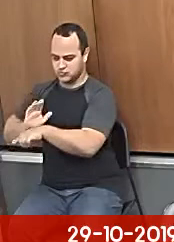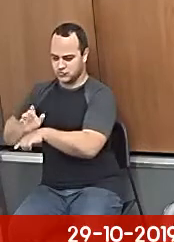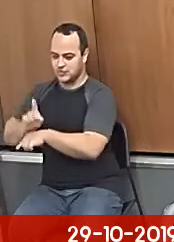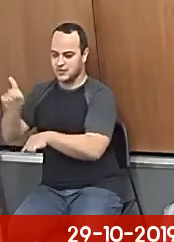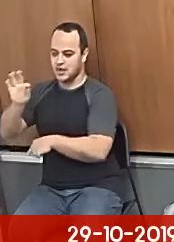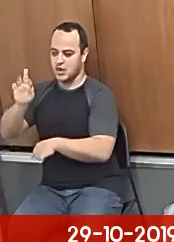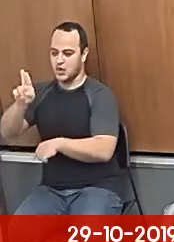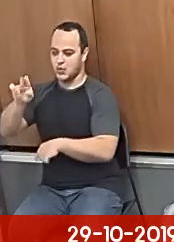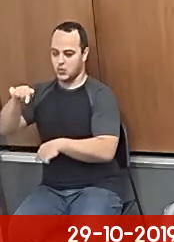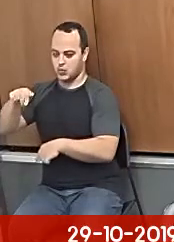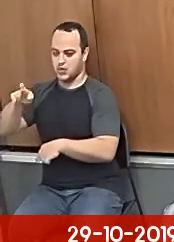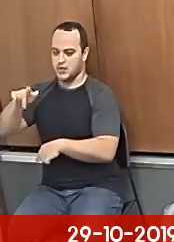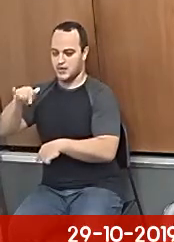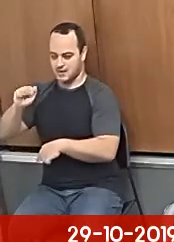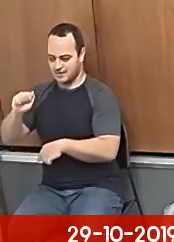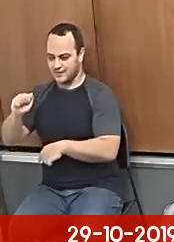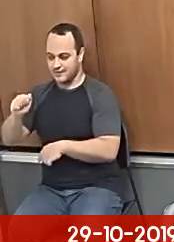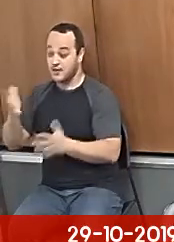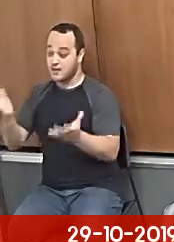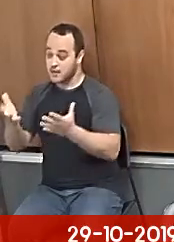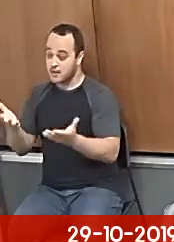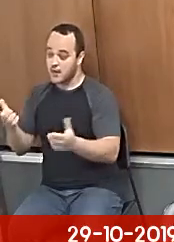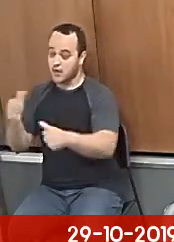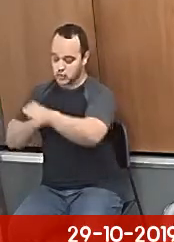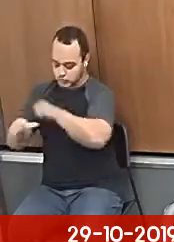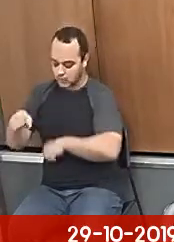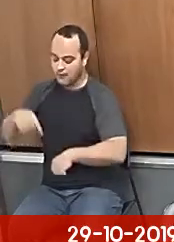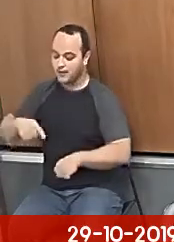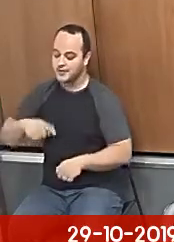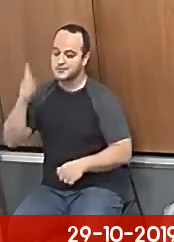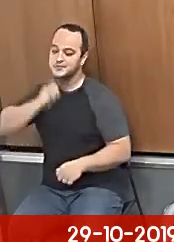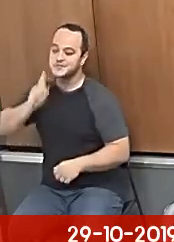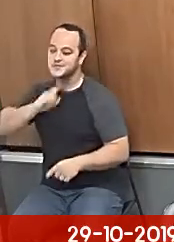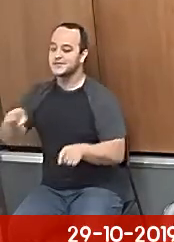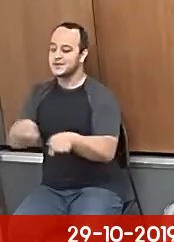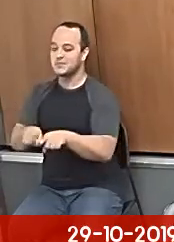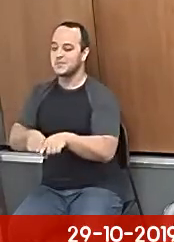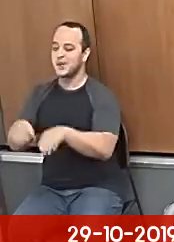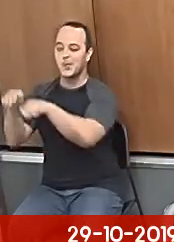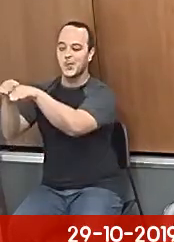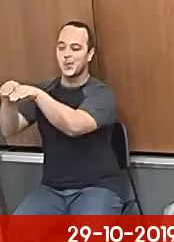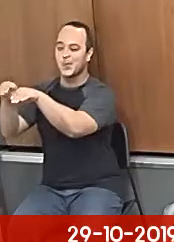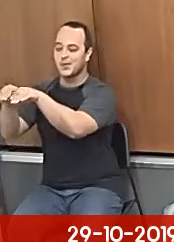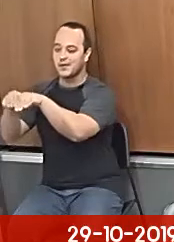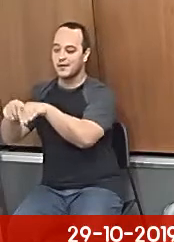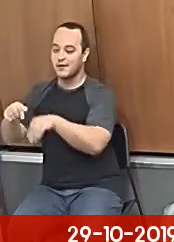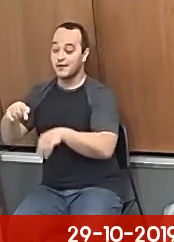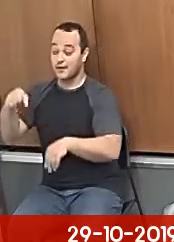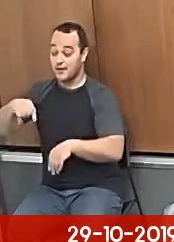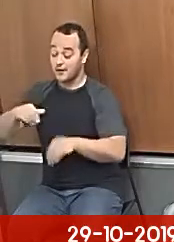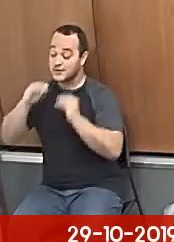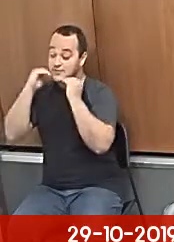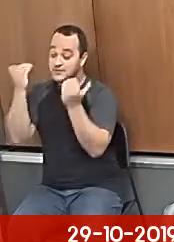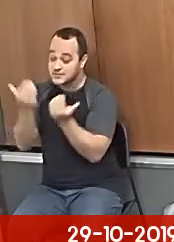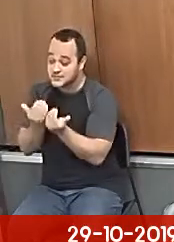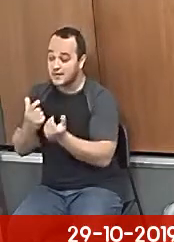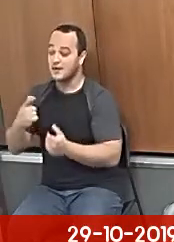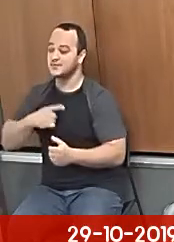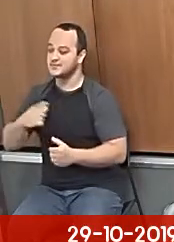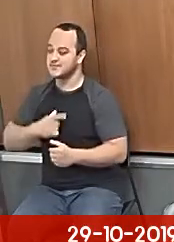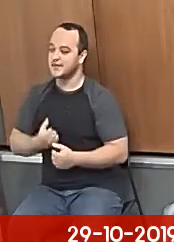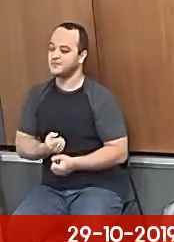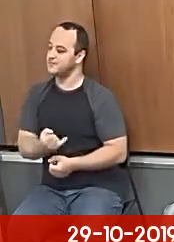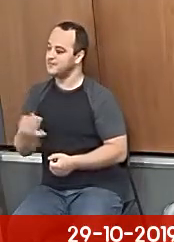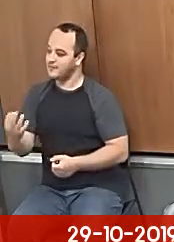Minas também, e a gente está contando com o apoio do Estádio Mineirão, do Independência também, para a gente